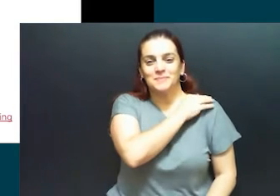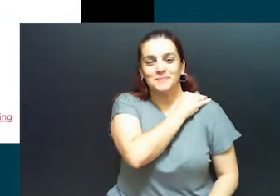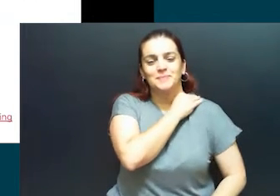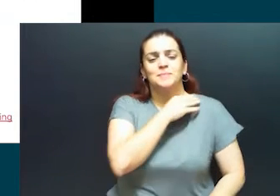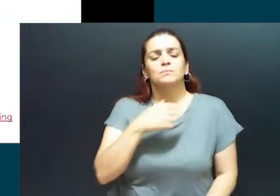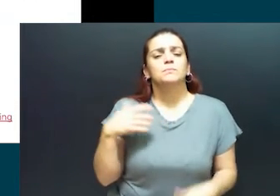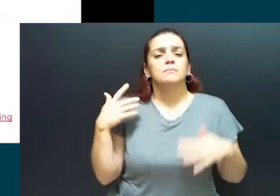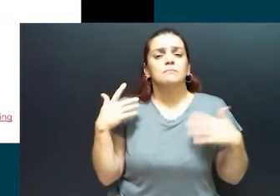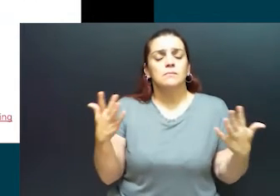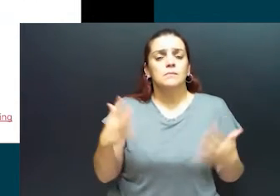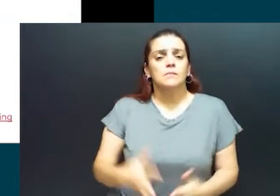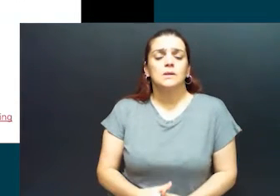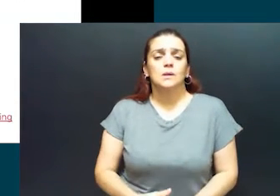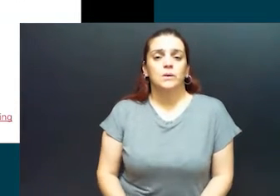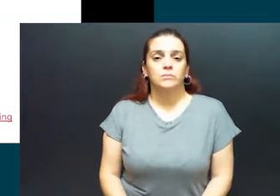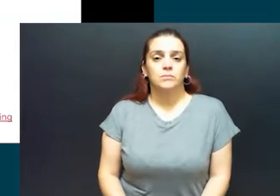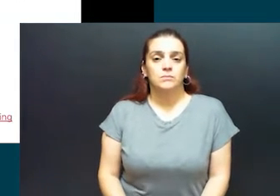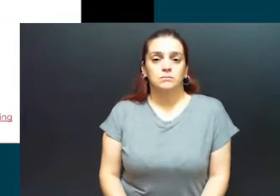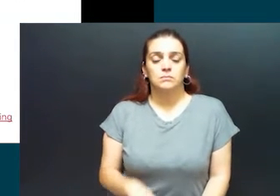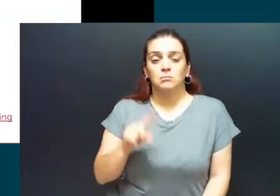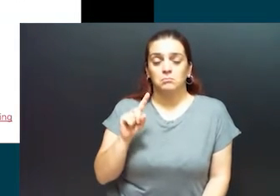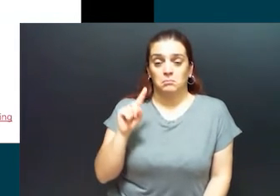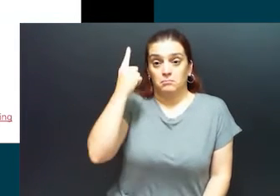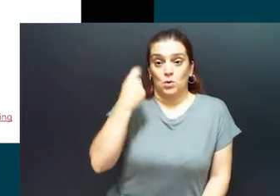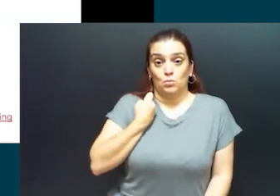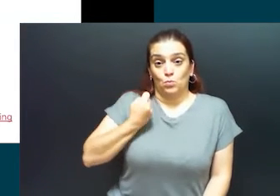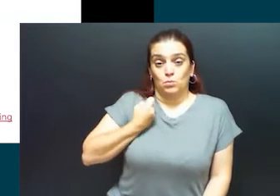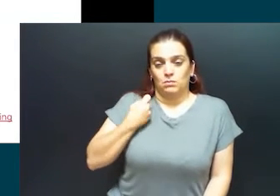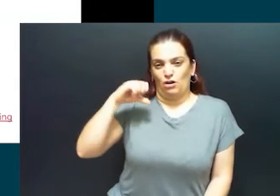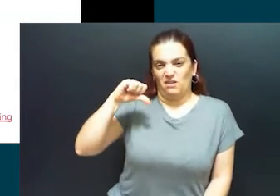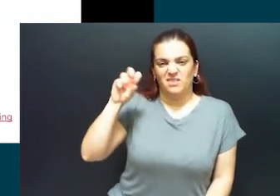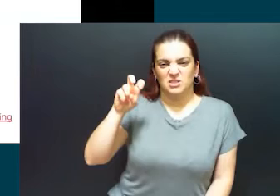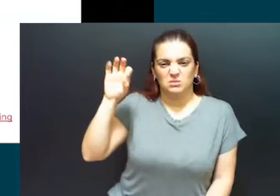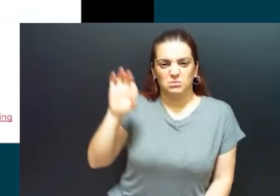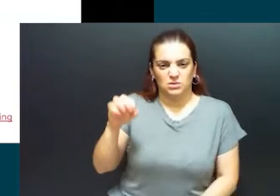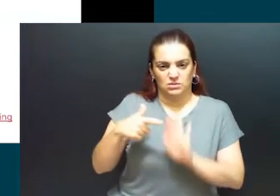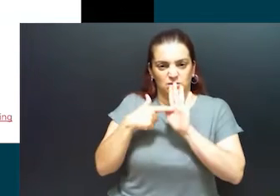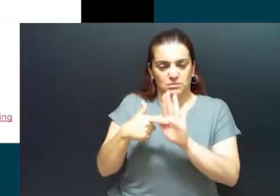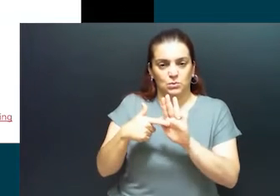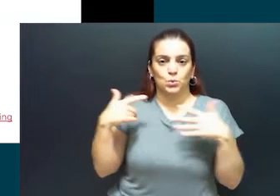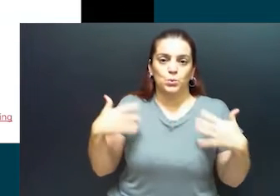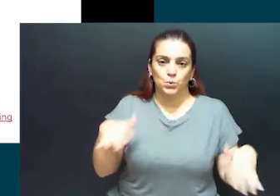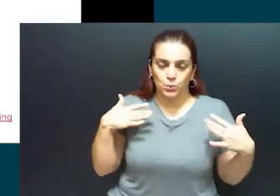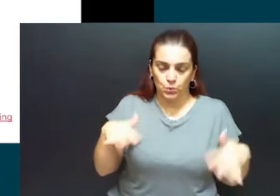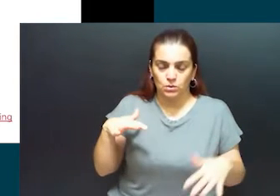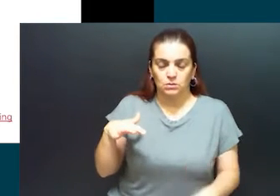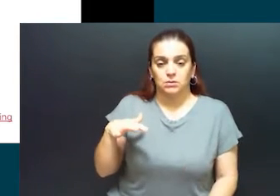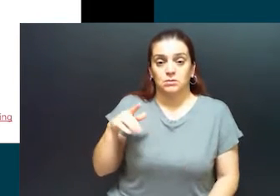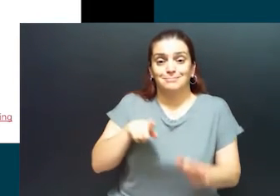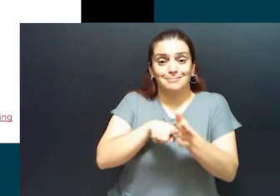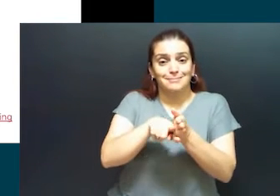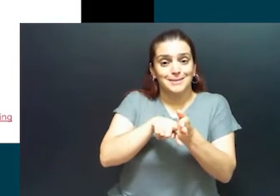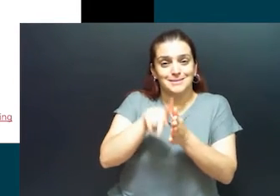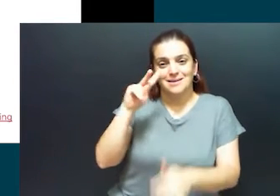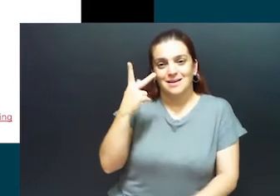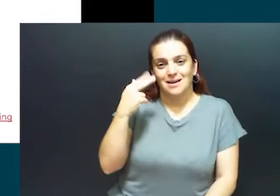Bom, eu começo trazendo um dado super importante aqui. De acordo com uma pesquisa realizada pela